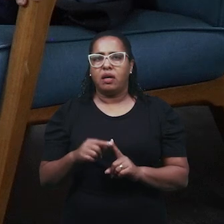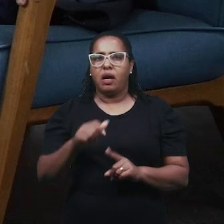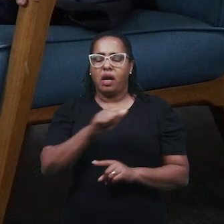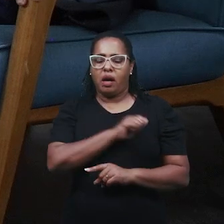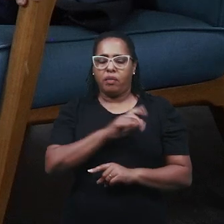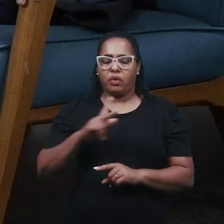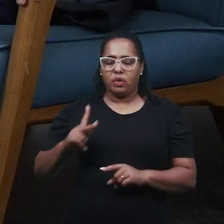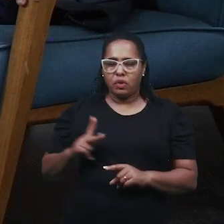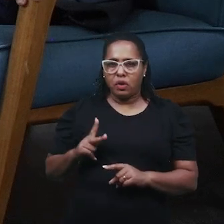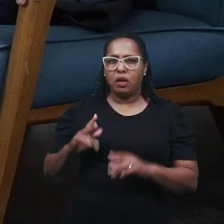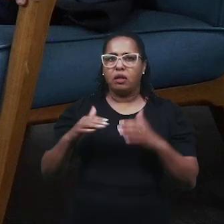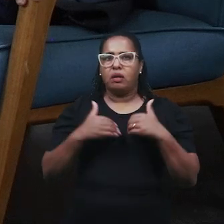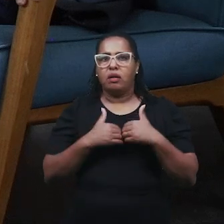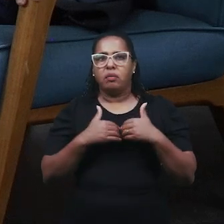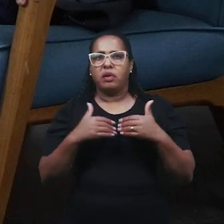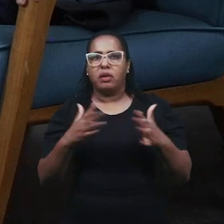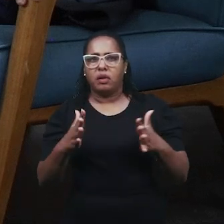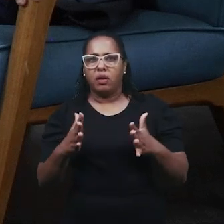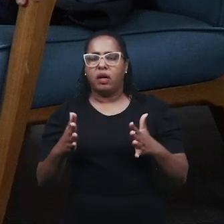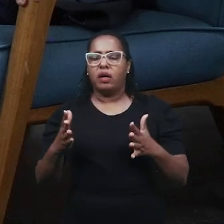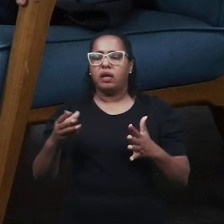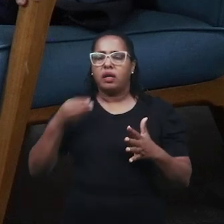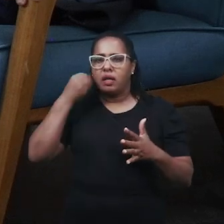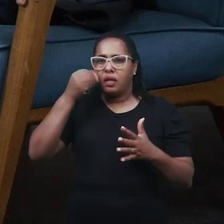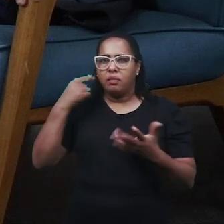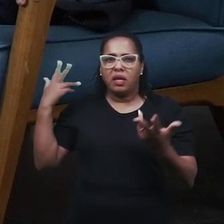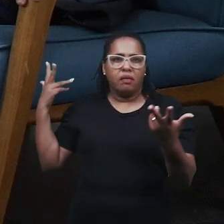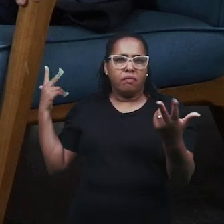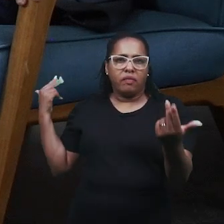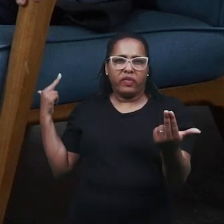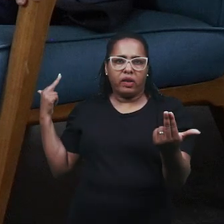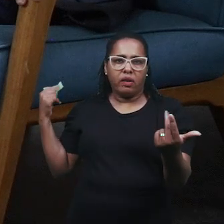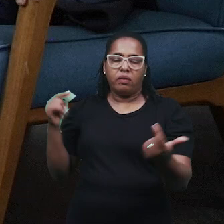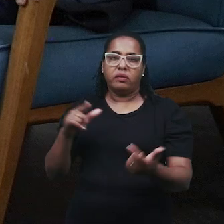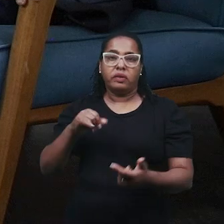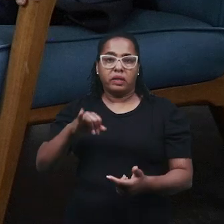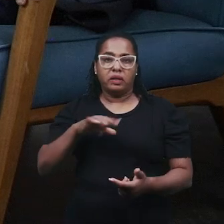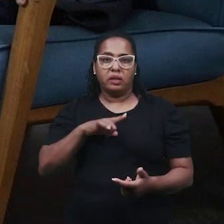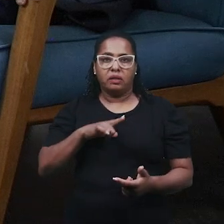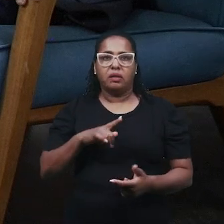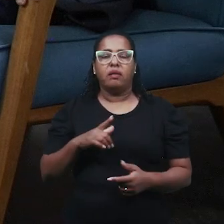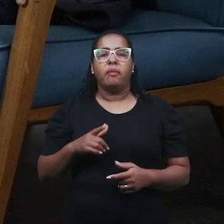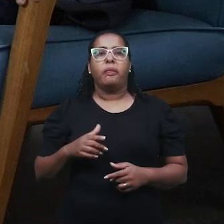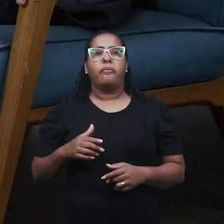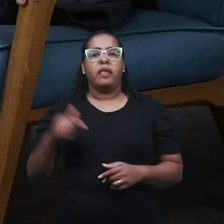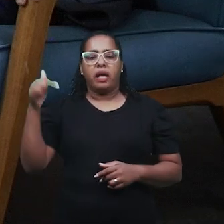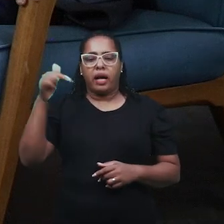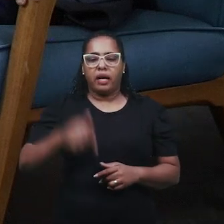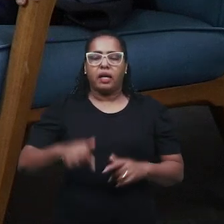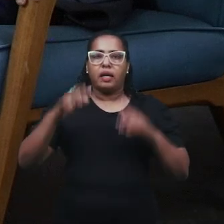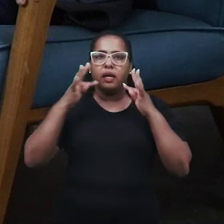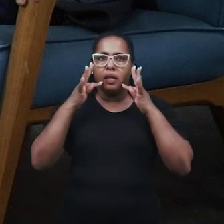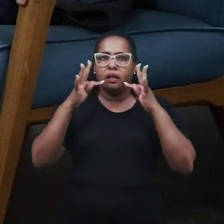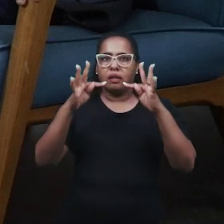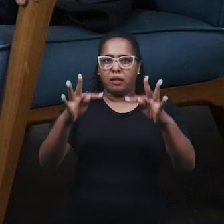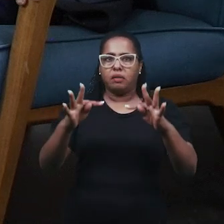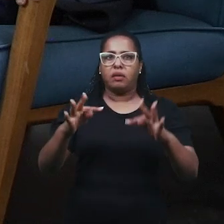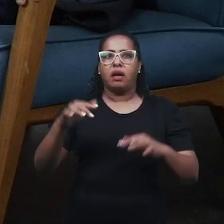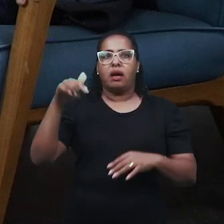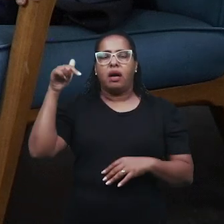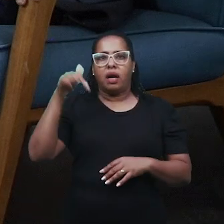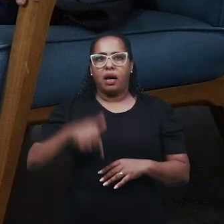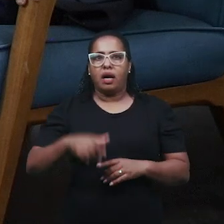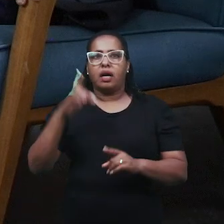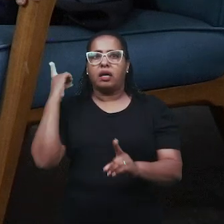igreja primitiva, a igreja que vive a mesma experiência. E ele disse que aqui eu quero testemunhar para vocês, aqui